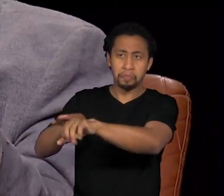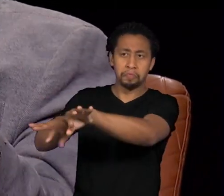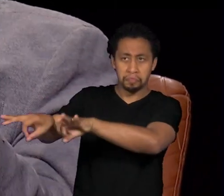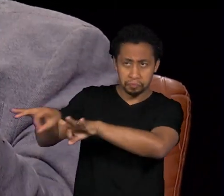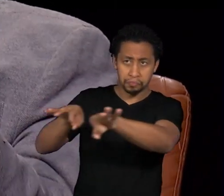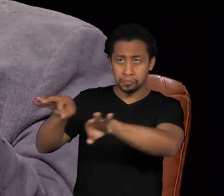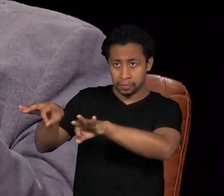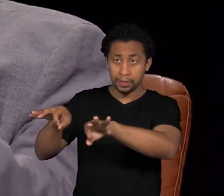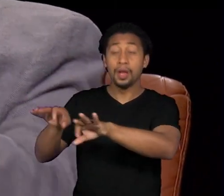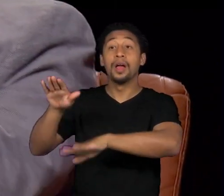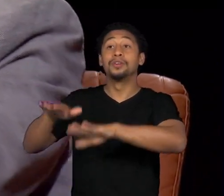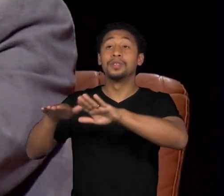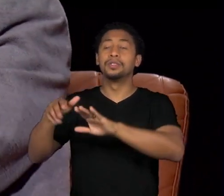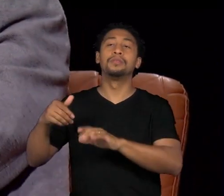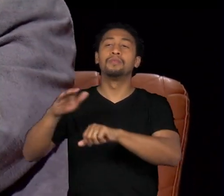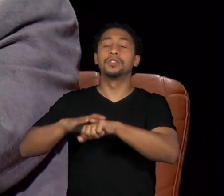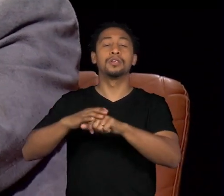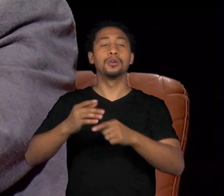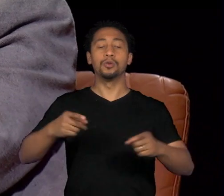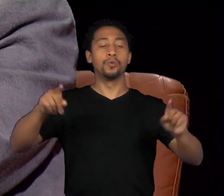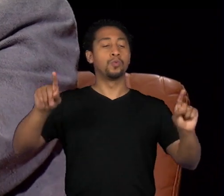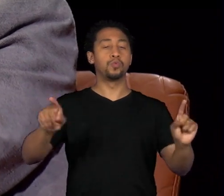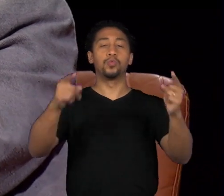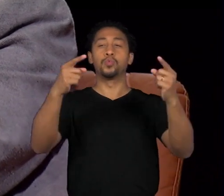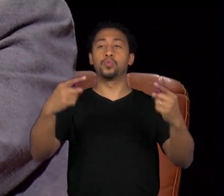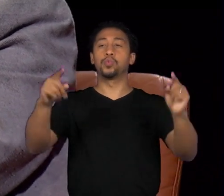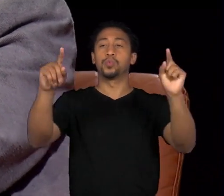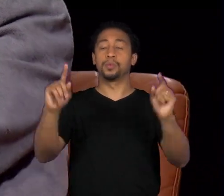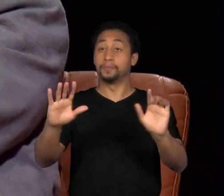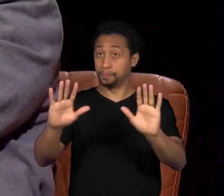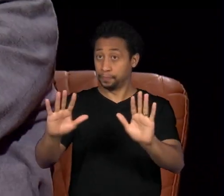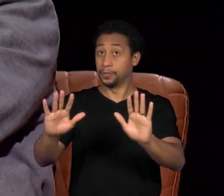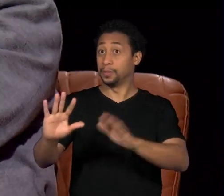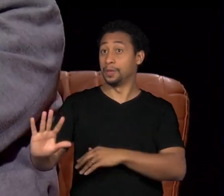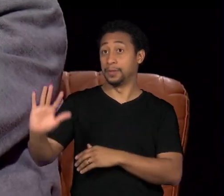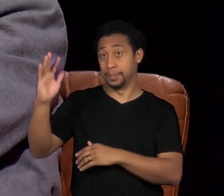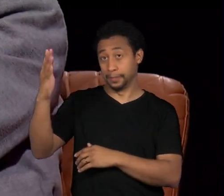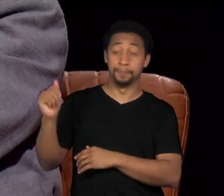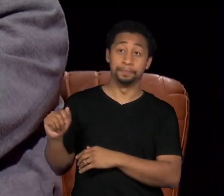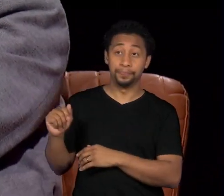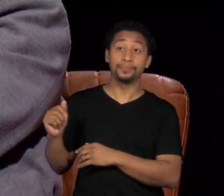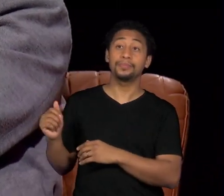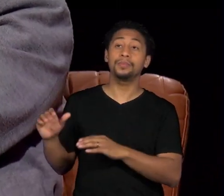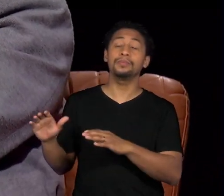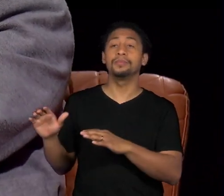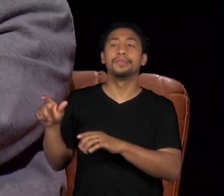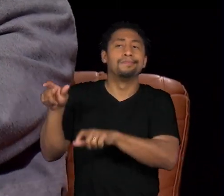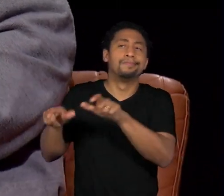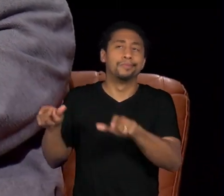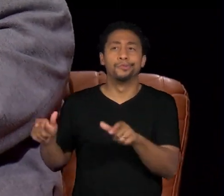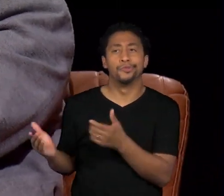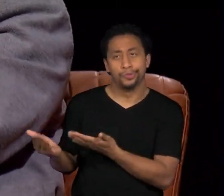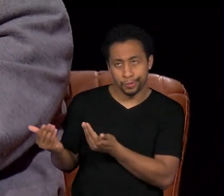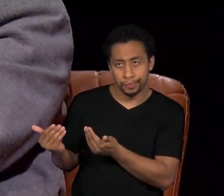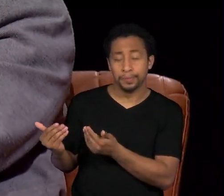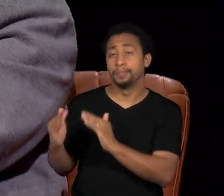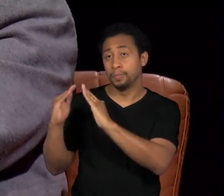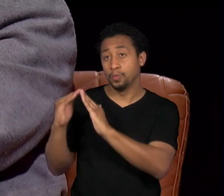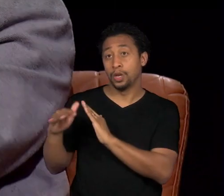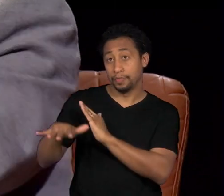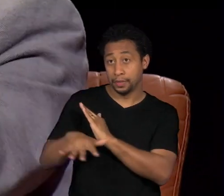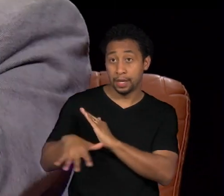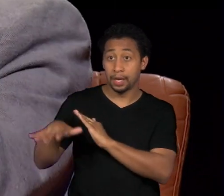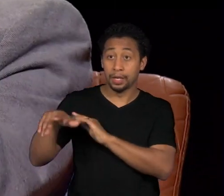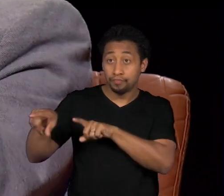seminário porque a certa altura um jovem que morava no sertão Uhum E que o pai queria